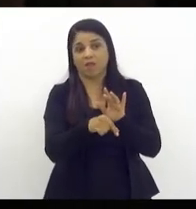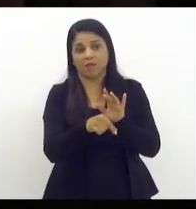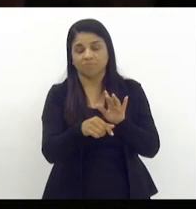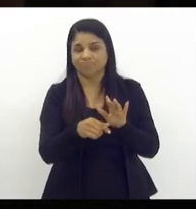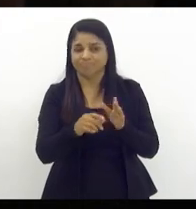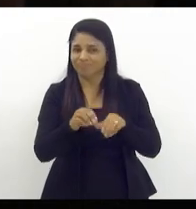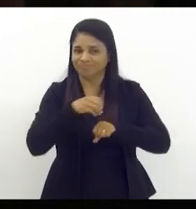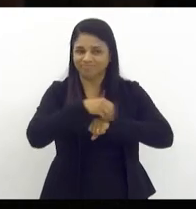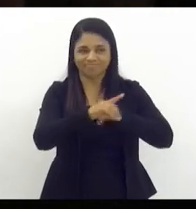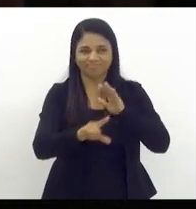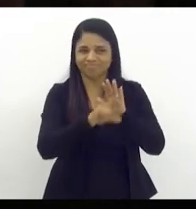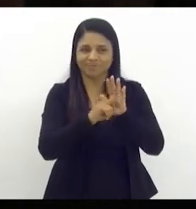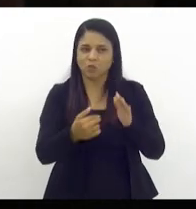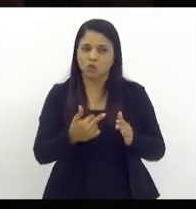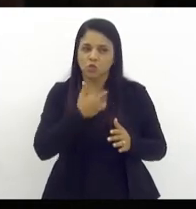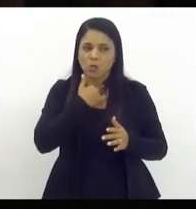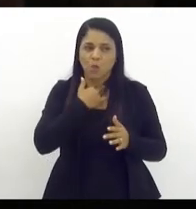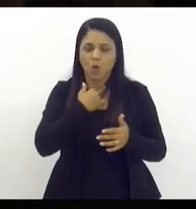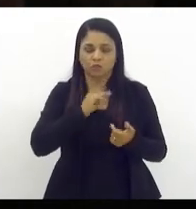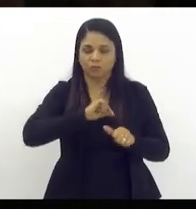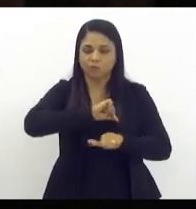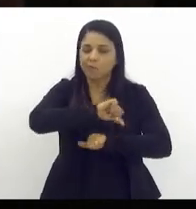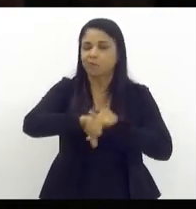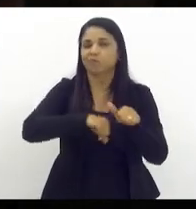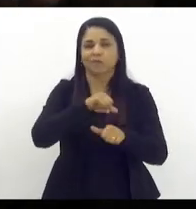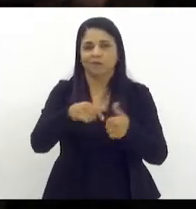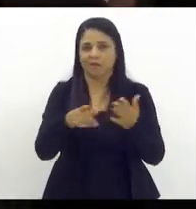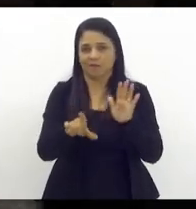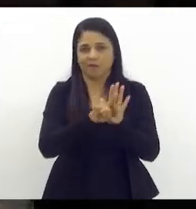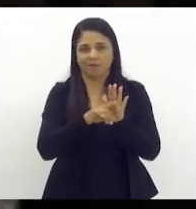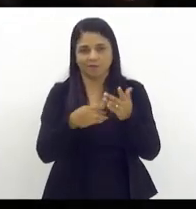Supremo. Obrigado, presidente. Era isso que eu queria.